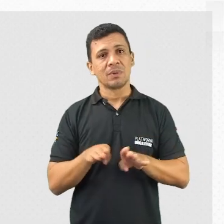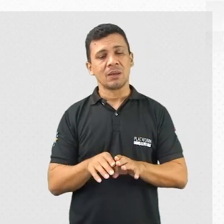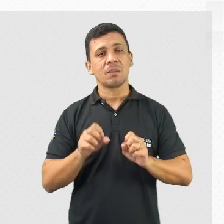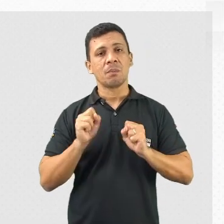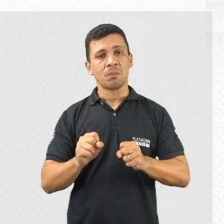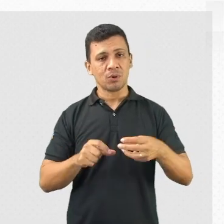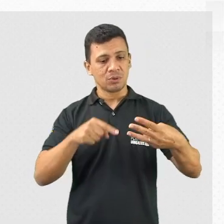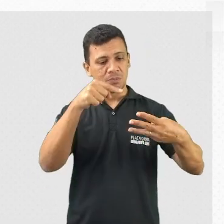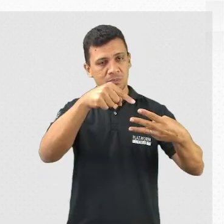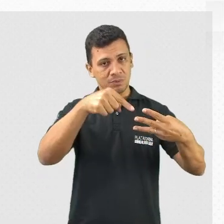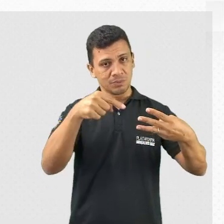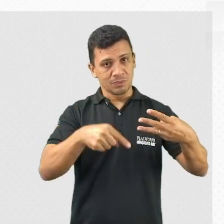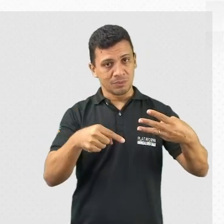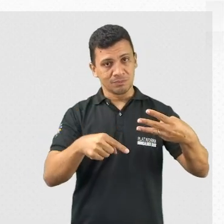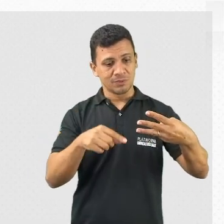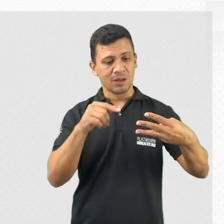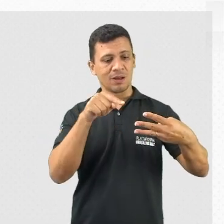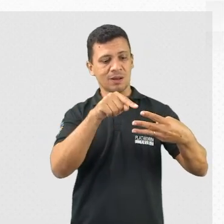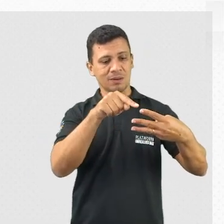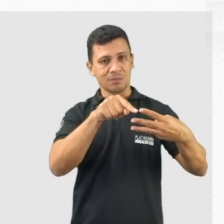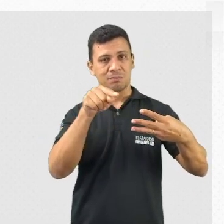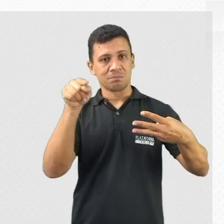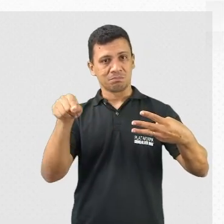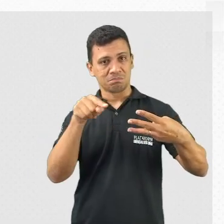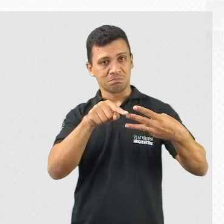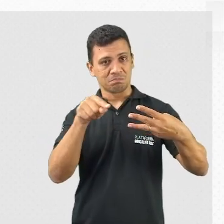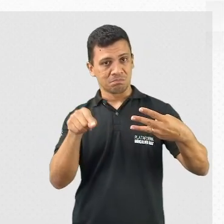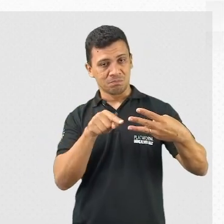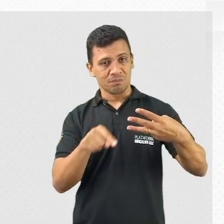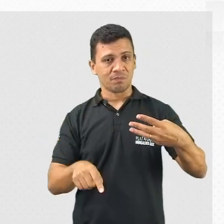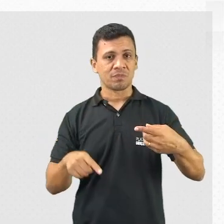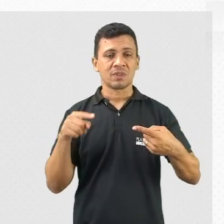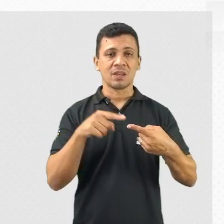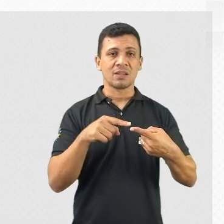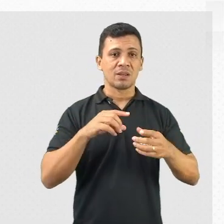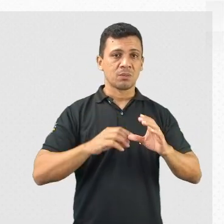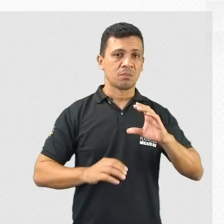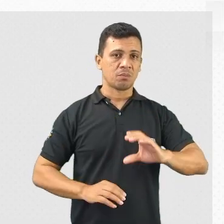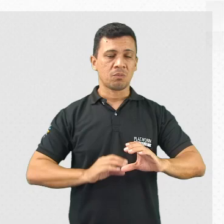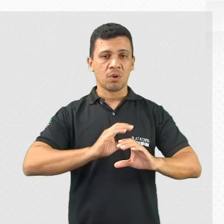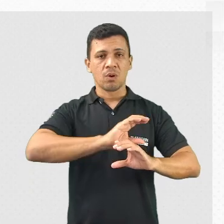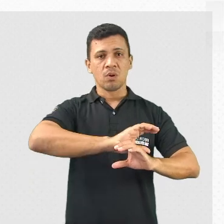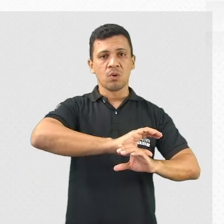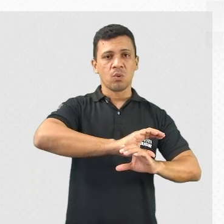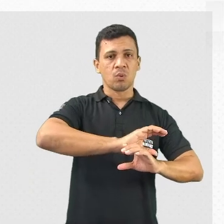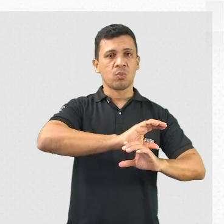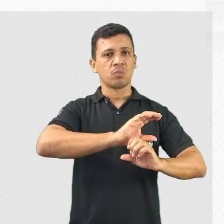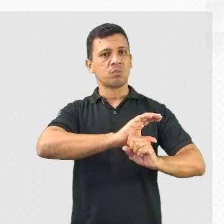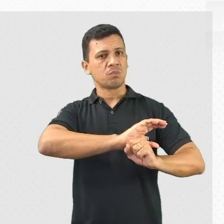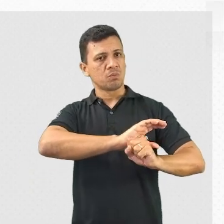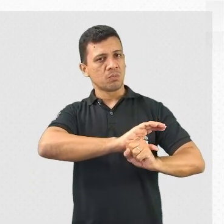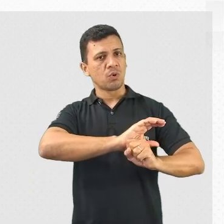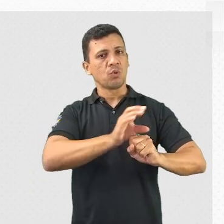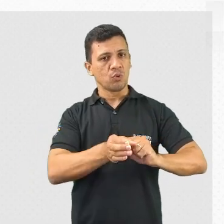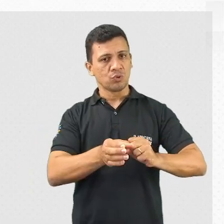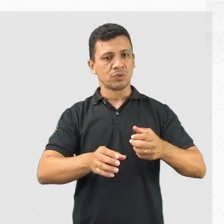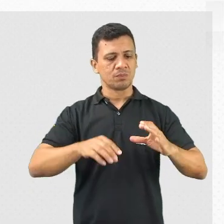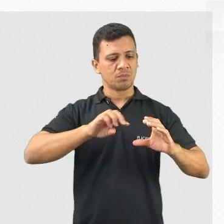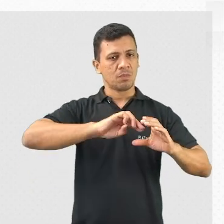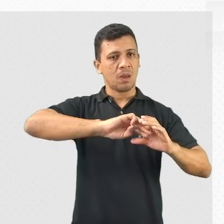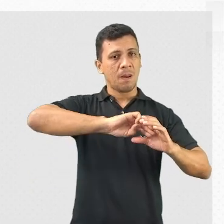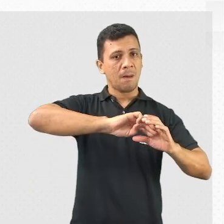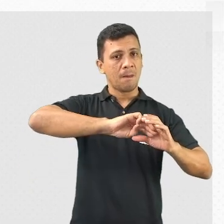geral são 3 grandes camadas a saber, que são a crosta terrestre, o manto da Terra e o núcleo,